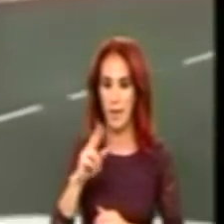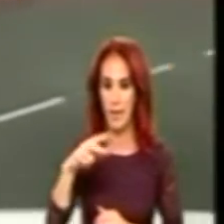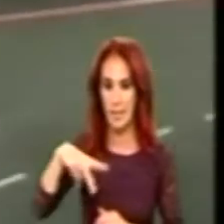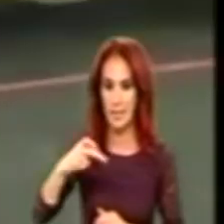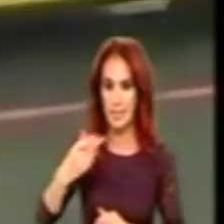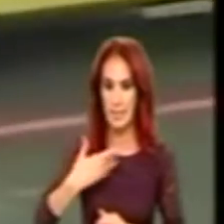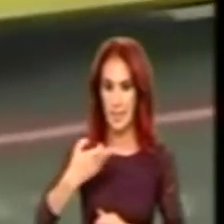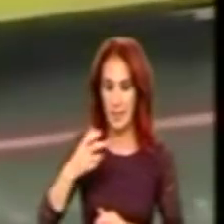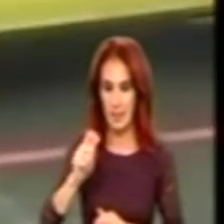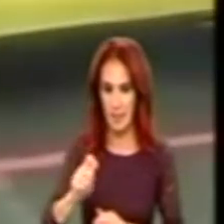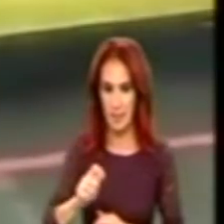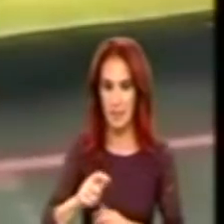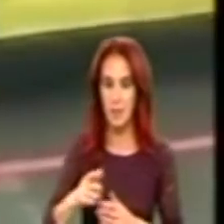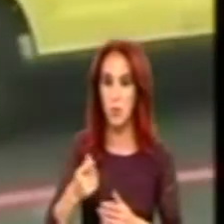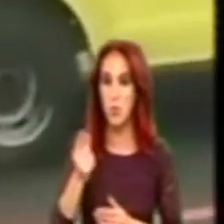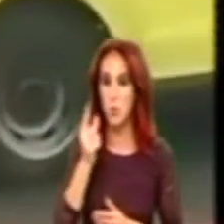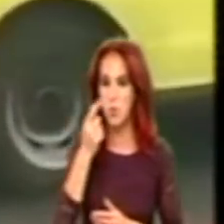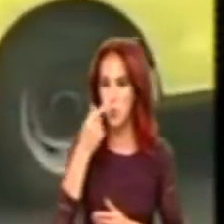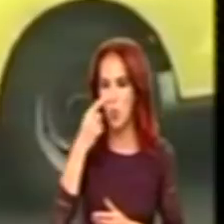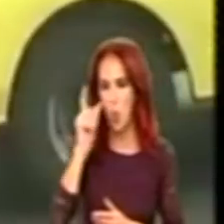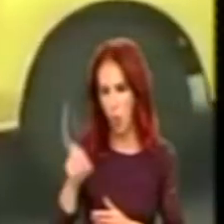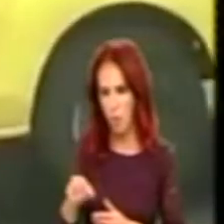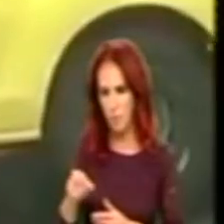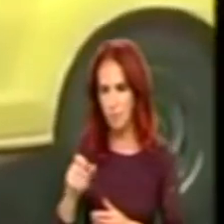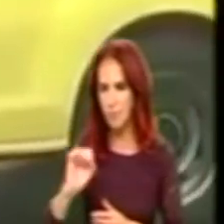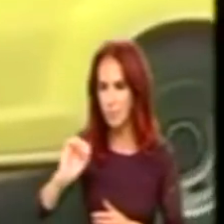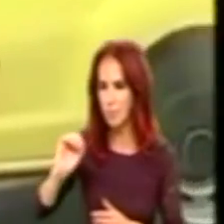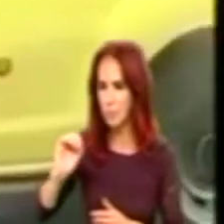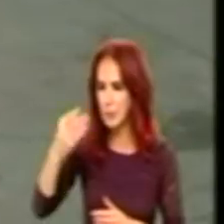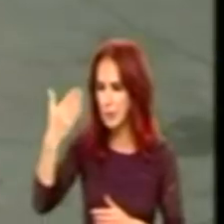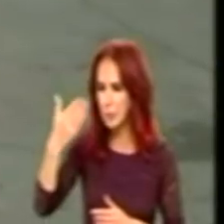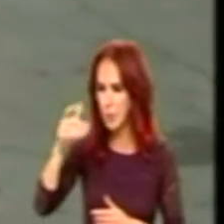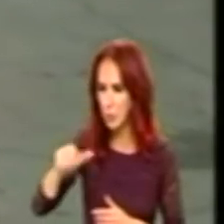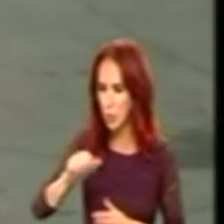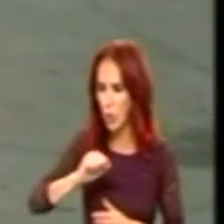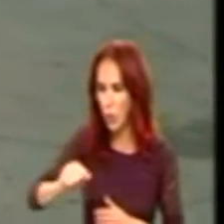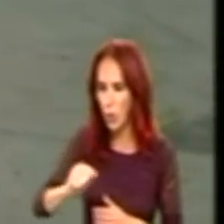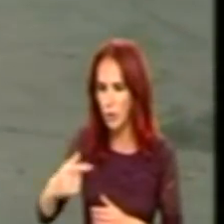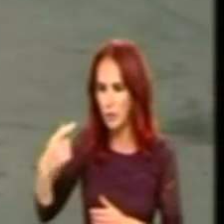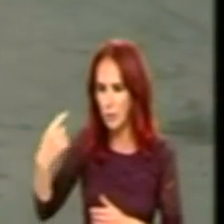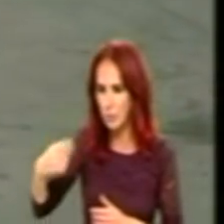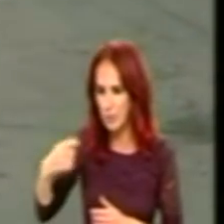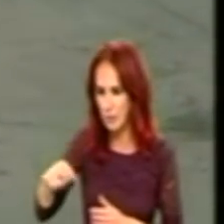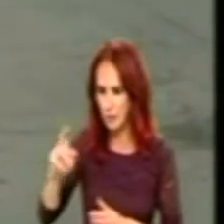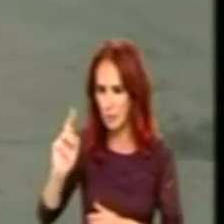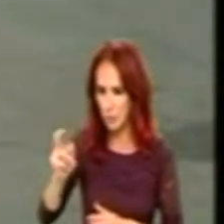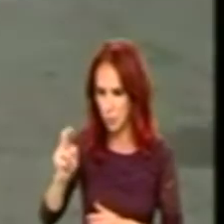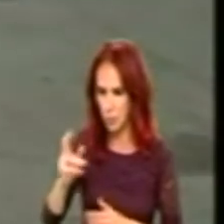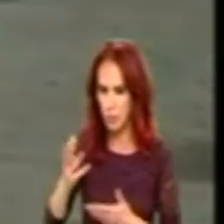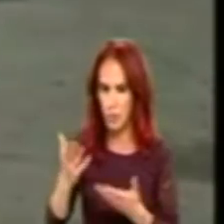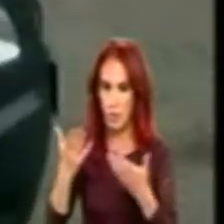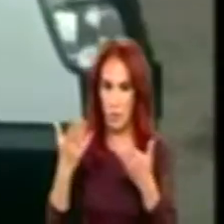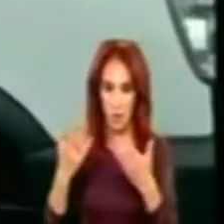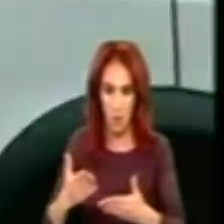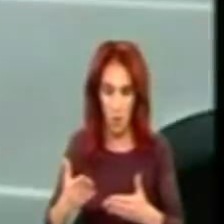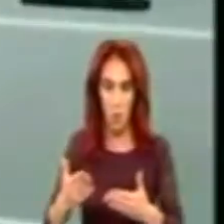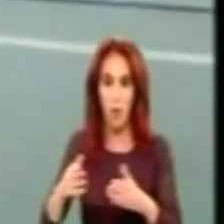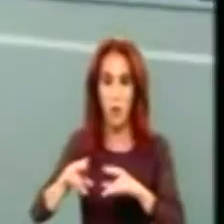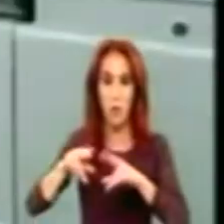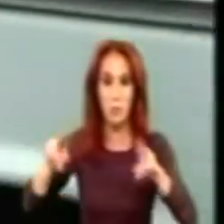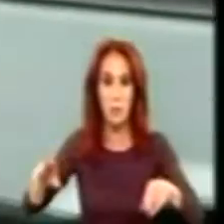pior. E parece que este recurso ao veneno é uma coisa banal para aqueles lados